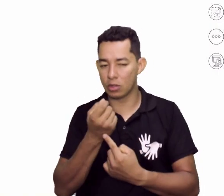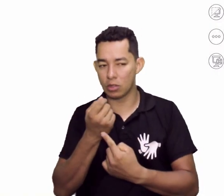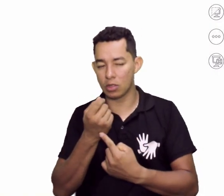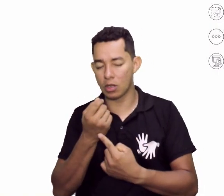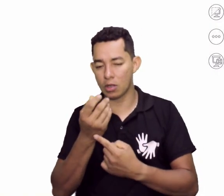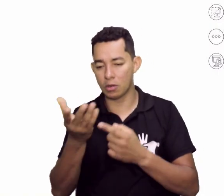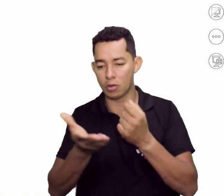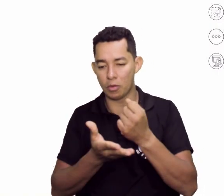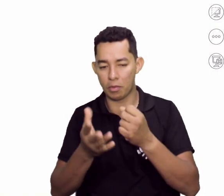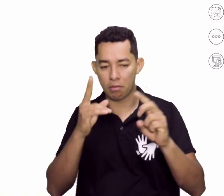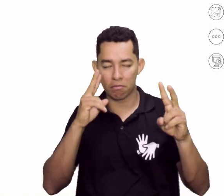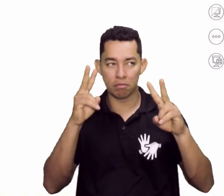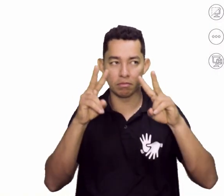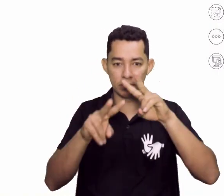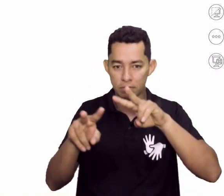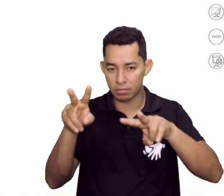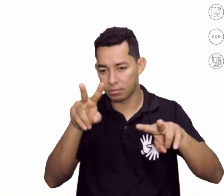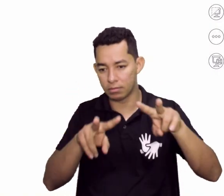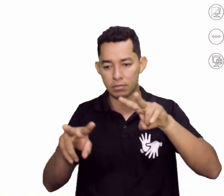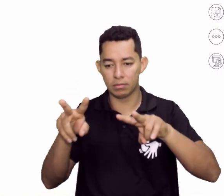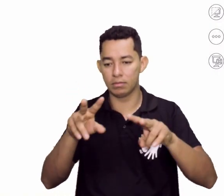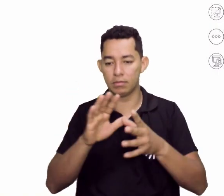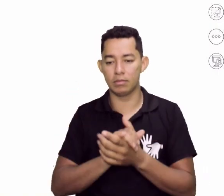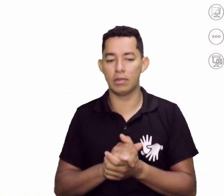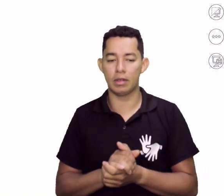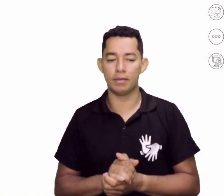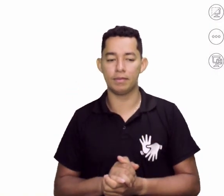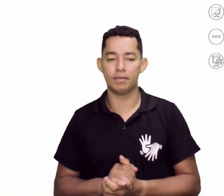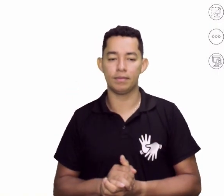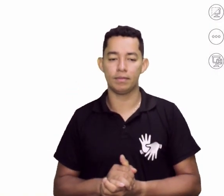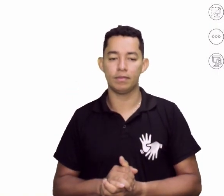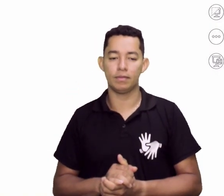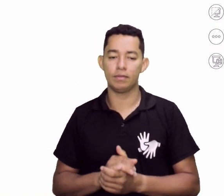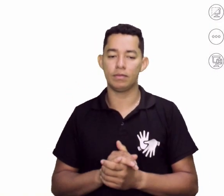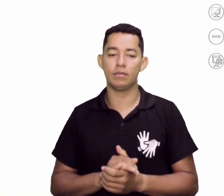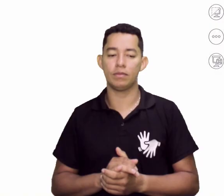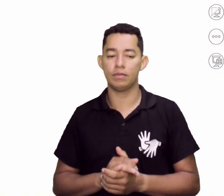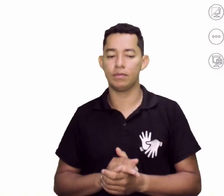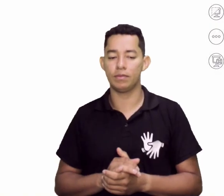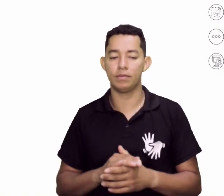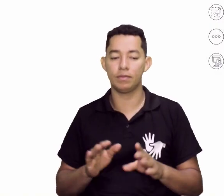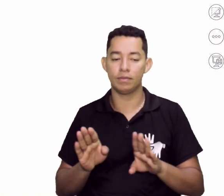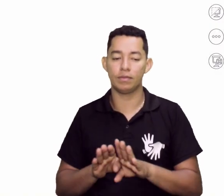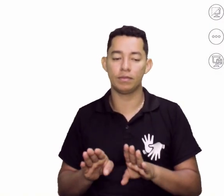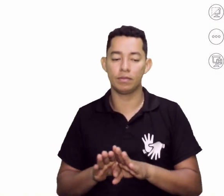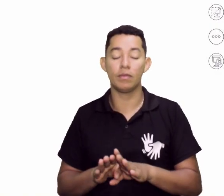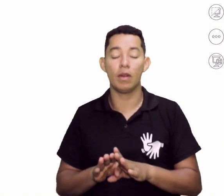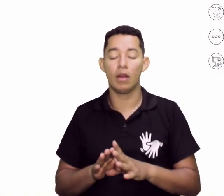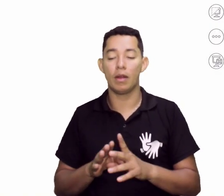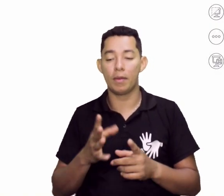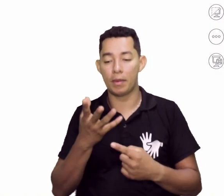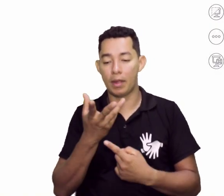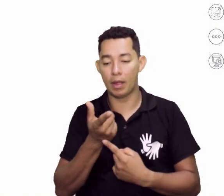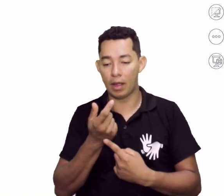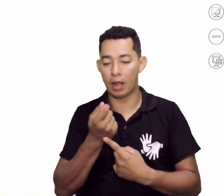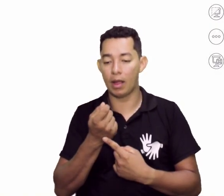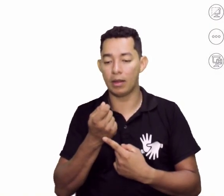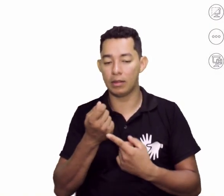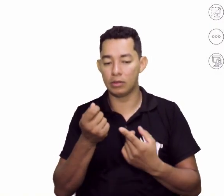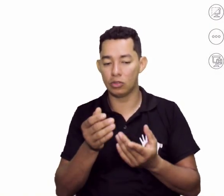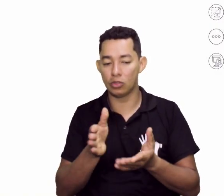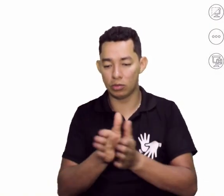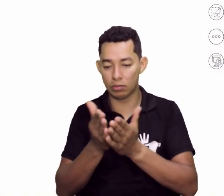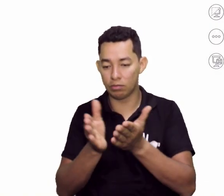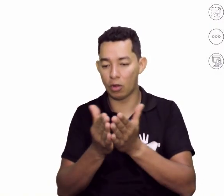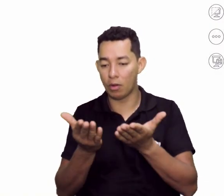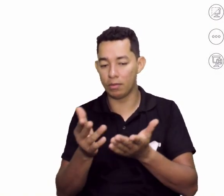também, uma maneira de fazer arte com materiais descartáveis, né? E materiais